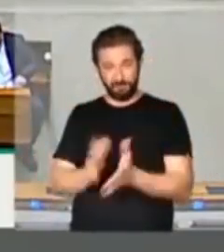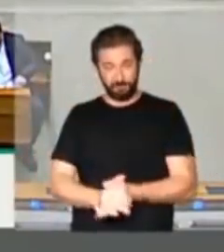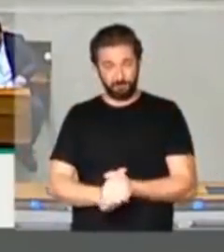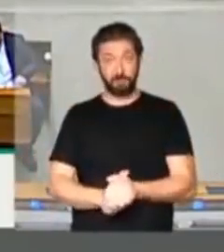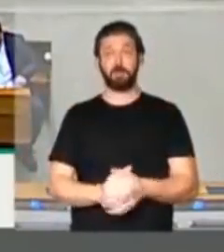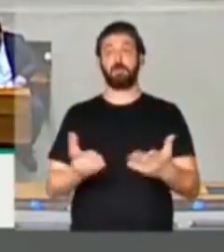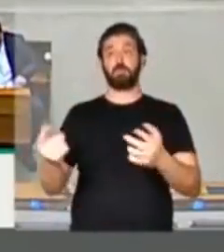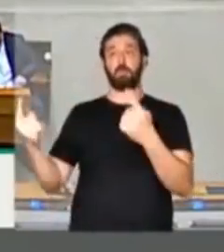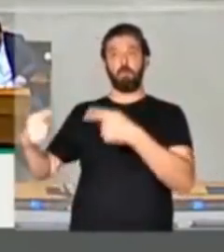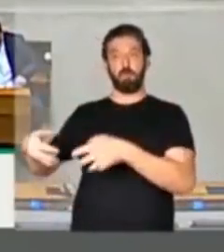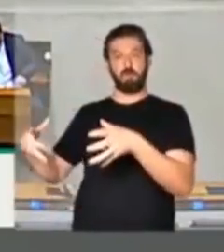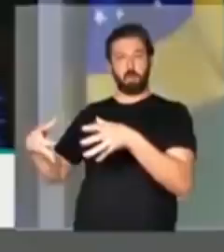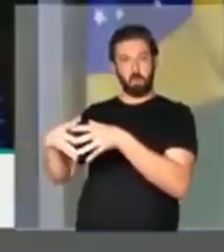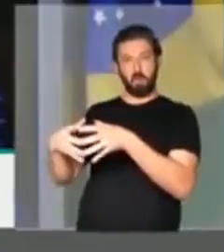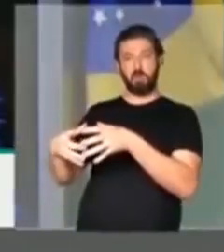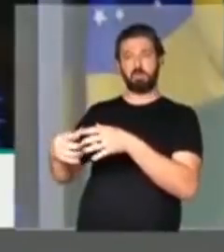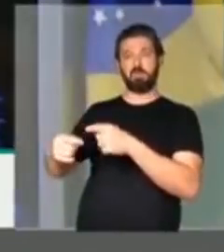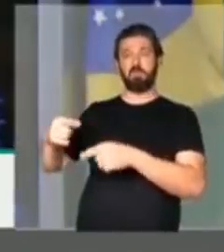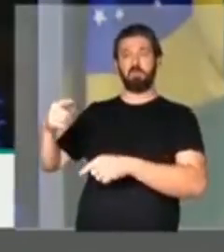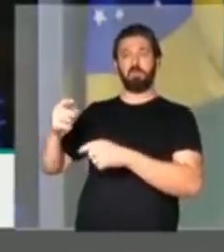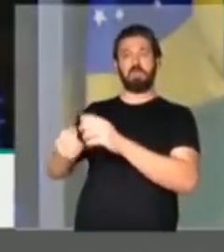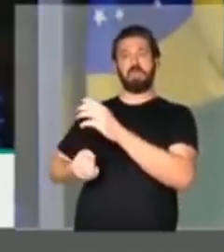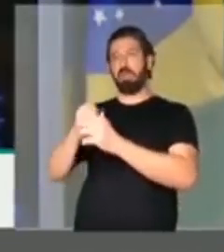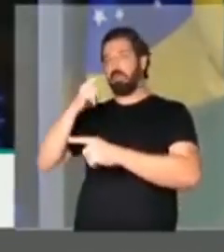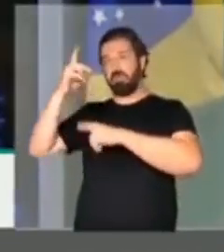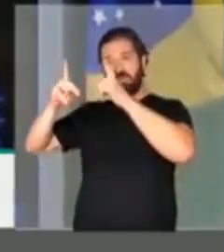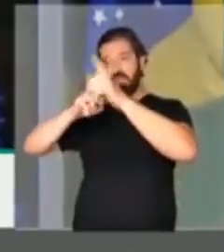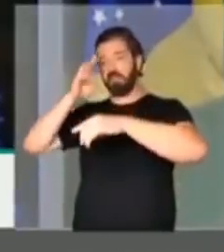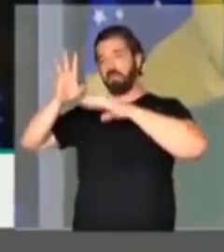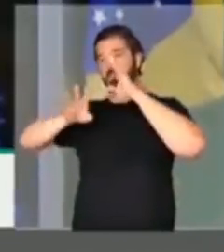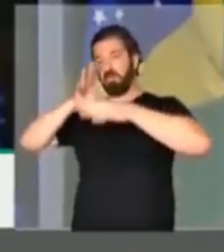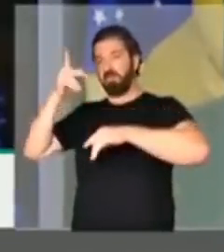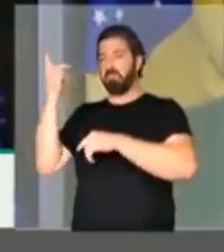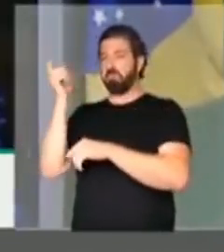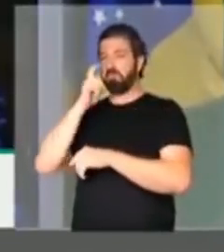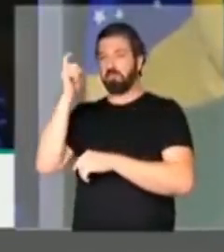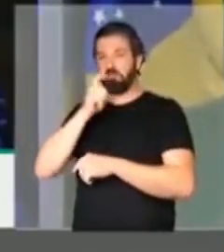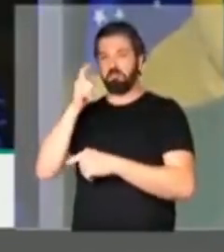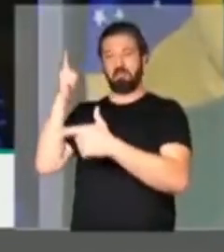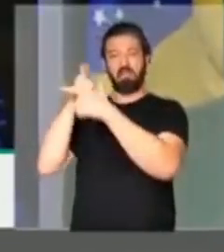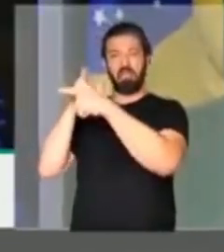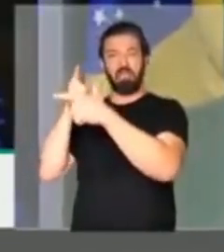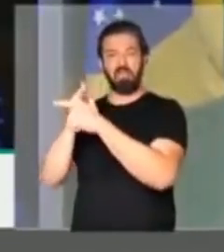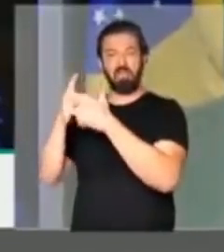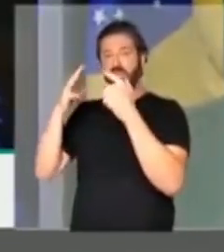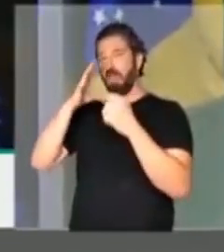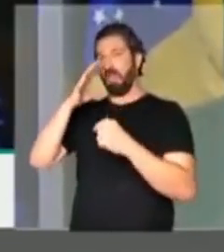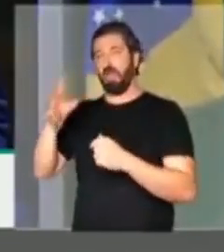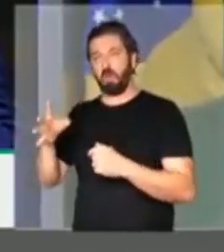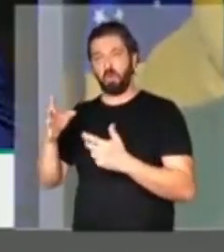a oposição cria factoides, fala mentiras, calúnias,